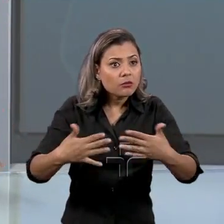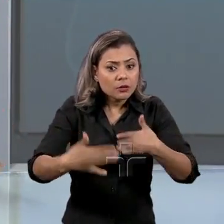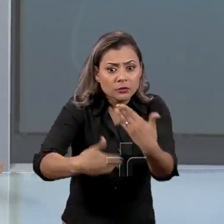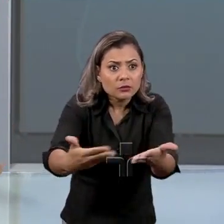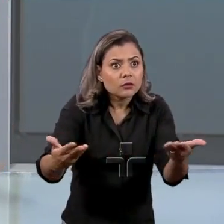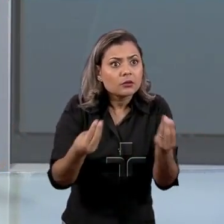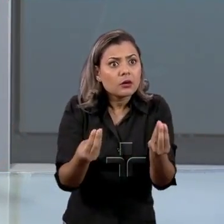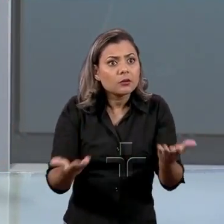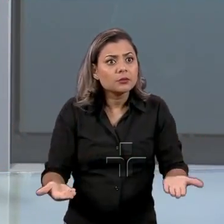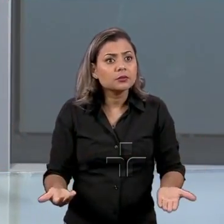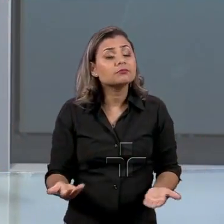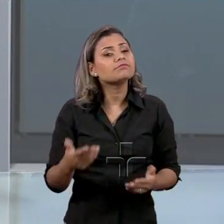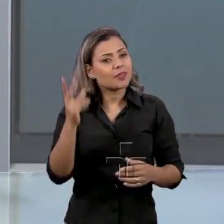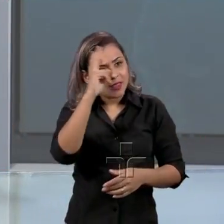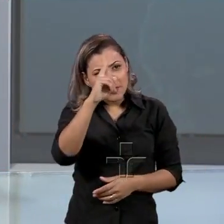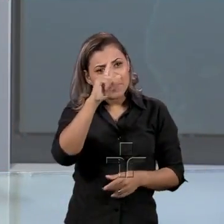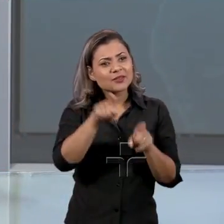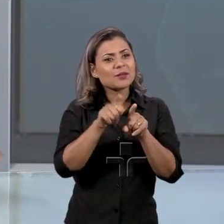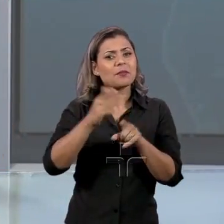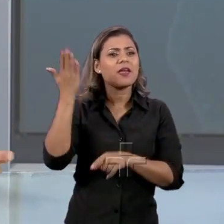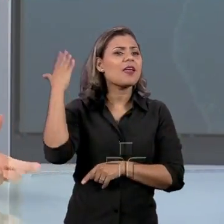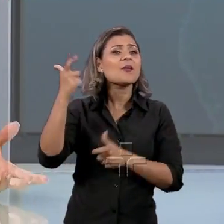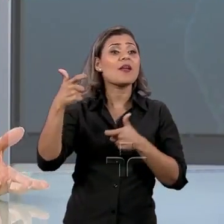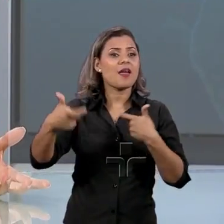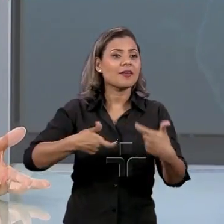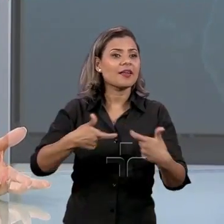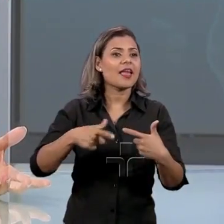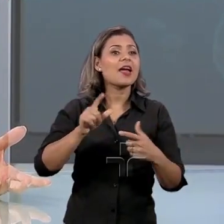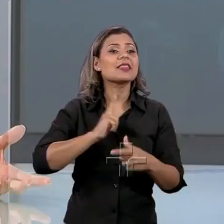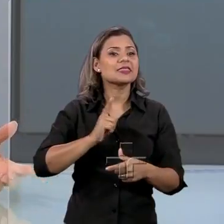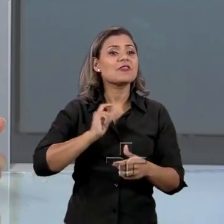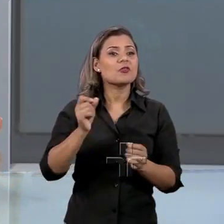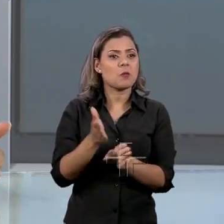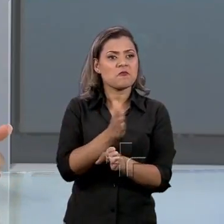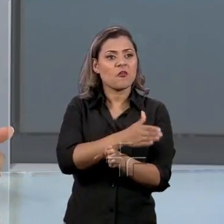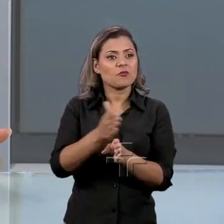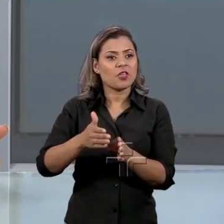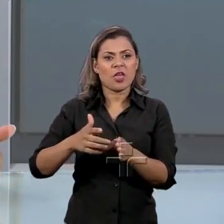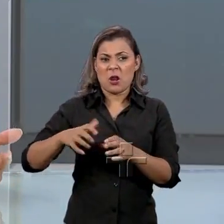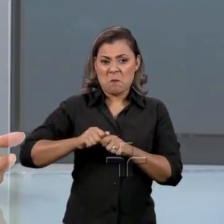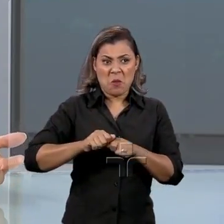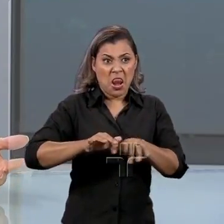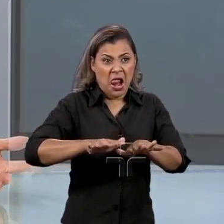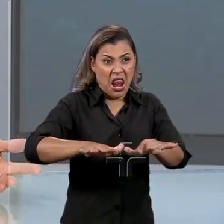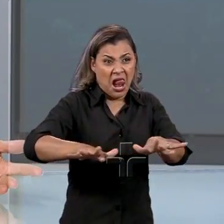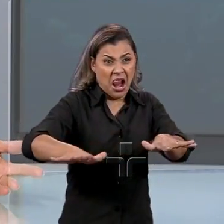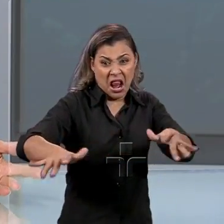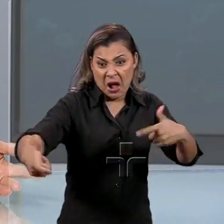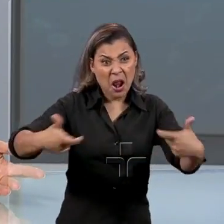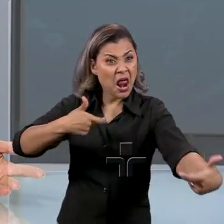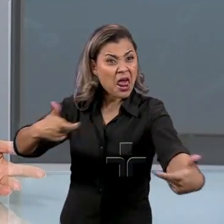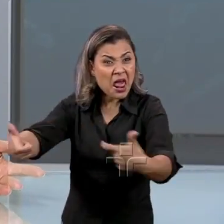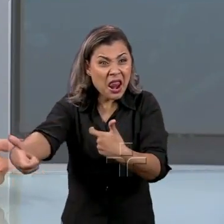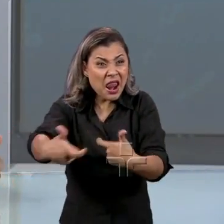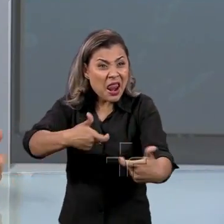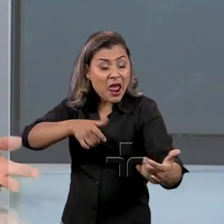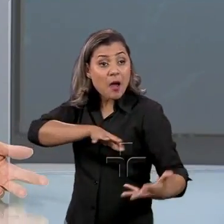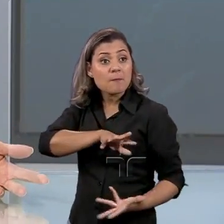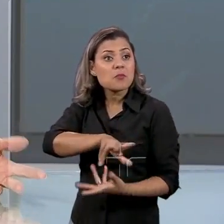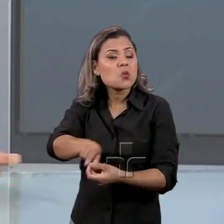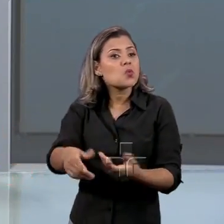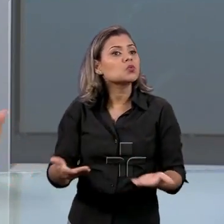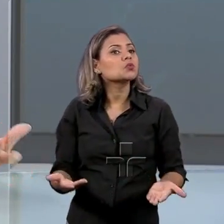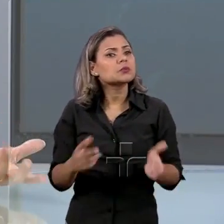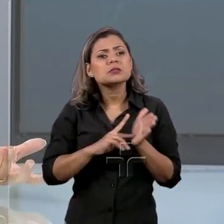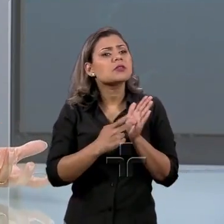proporções. Lembrando, como disse a matéria, foi a guerra que traçou muitas fronteiras. Foi a guerra que mais traçou fronteiras no mundo, porque